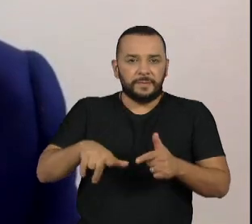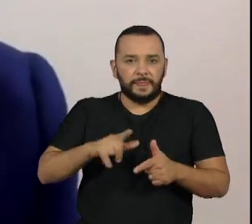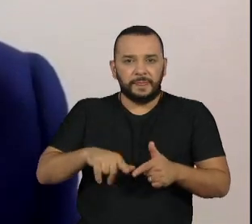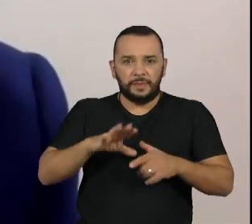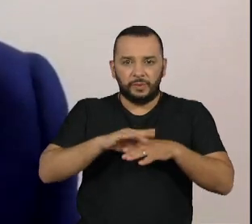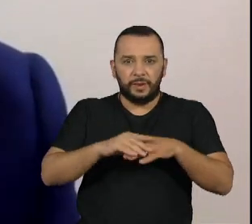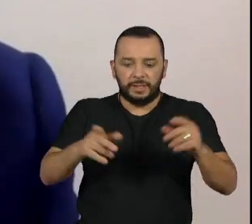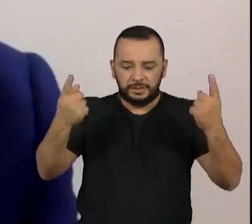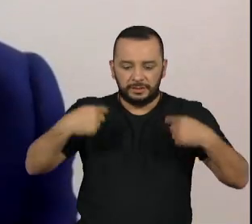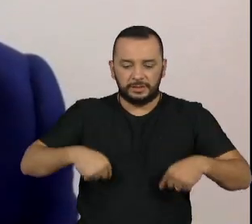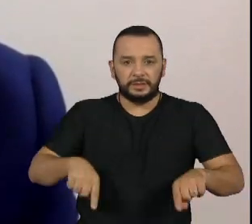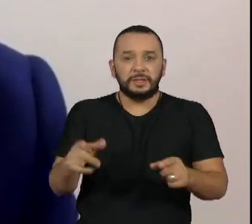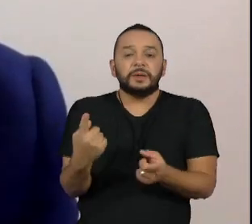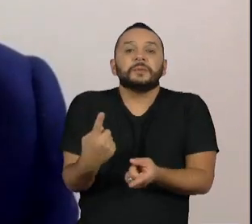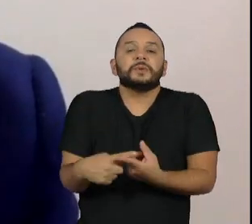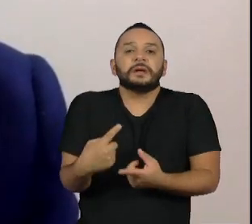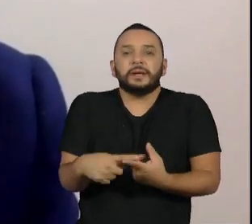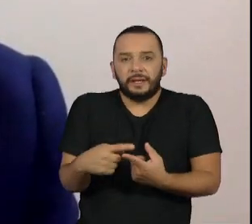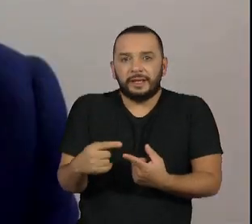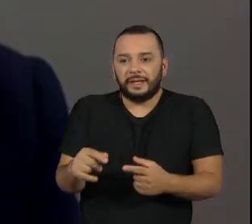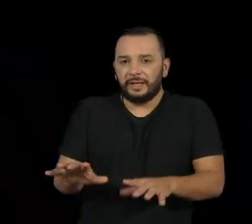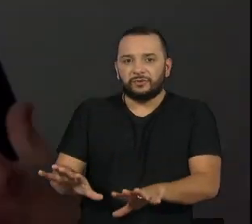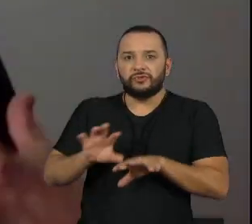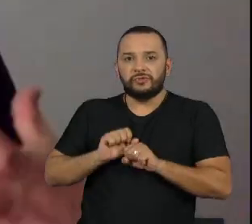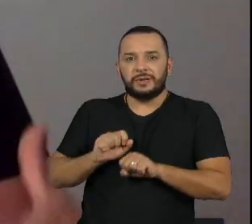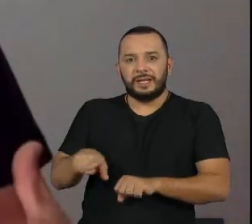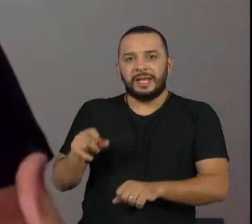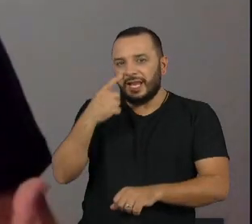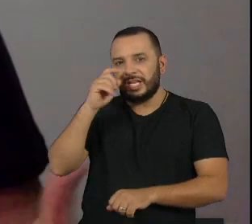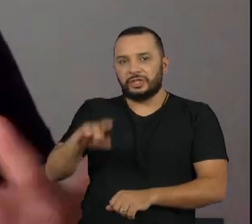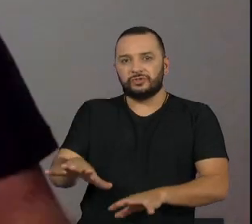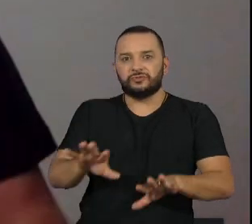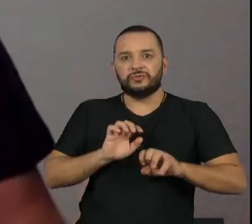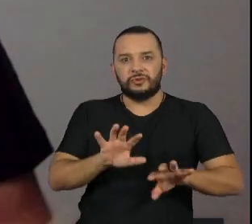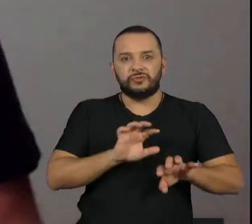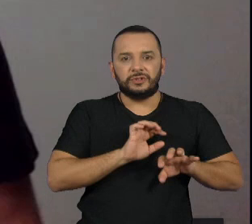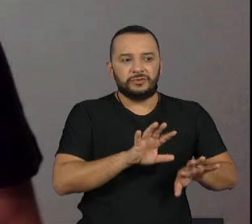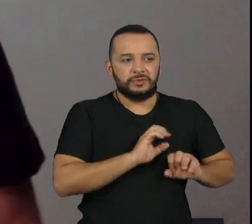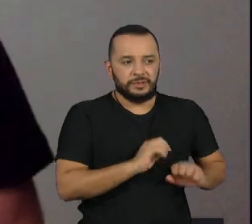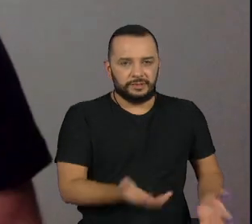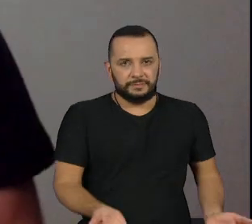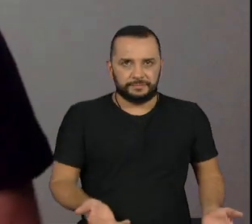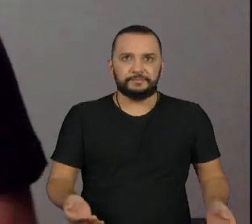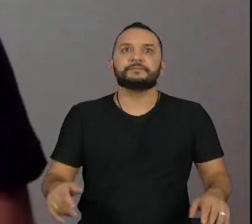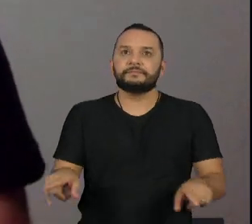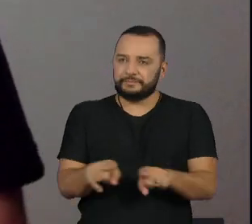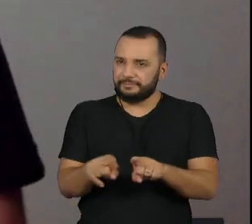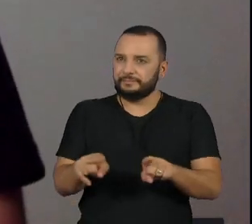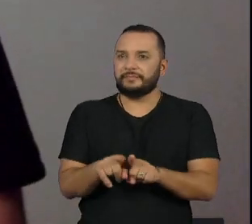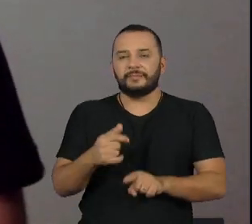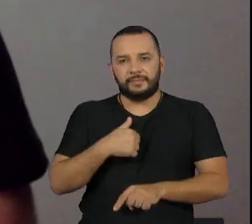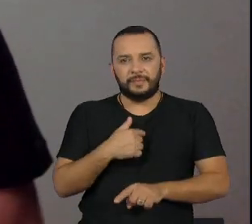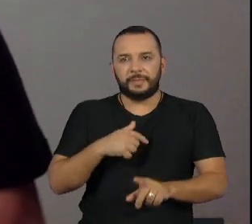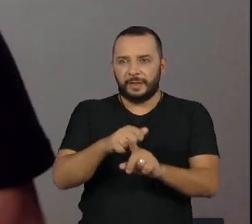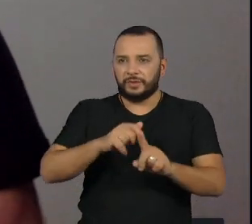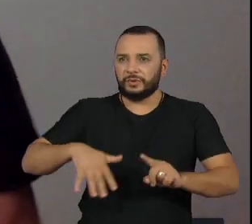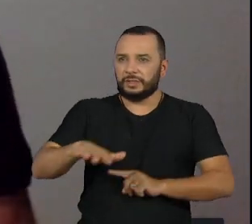saúde causados pela má destinação de resíduos. A humanidade gera cada vez mais